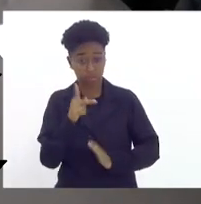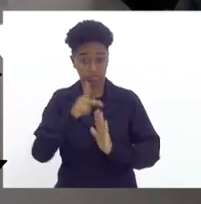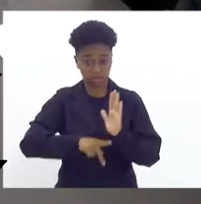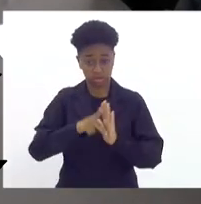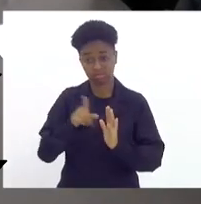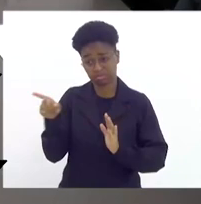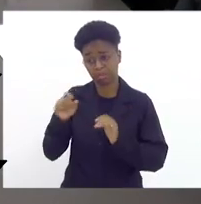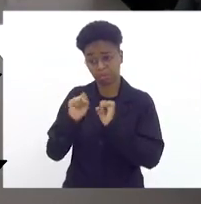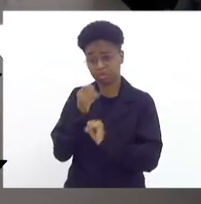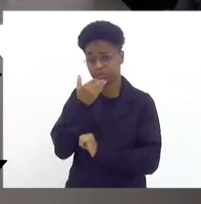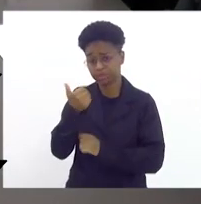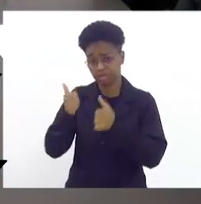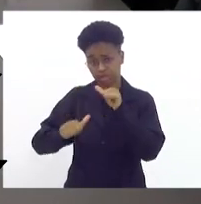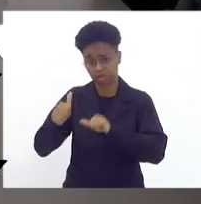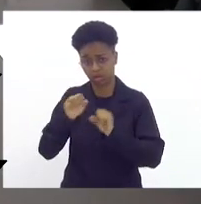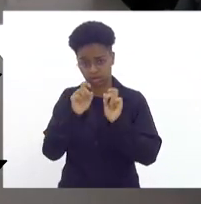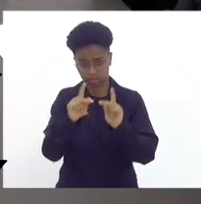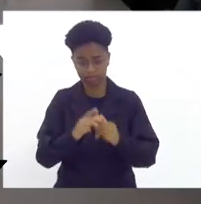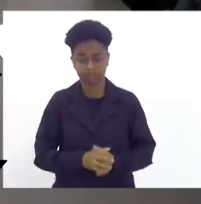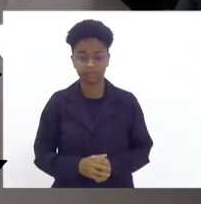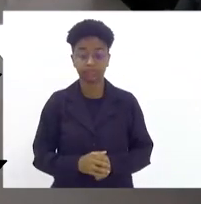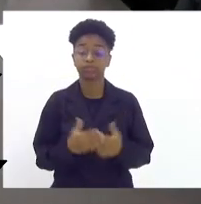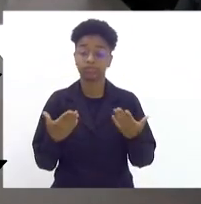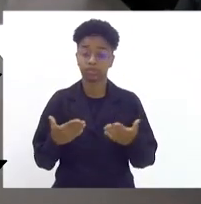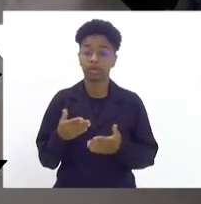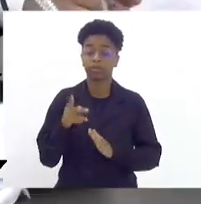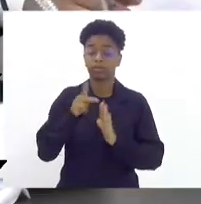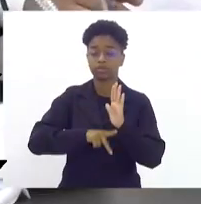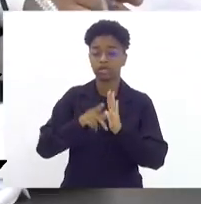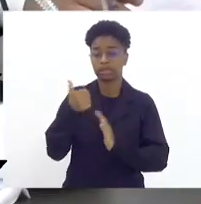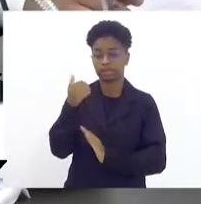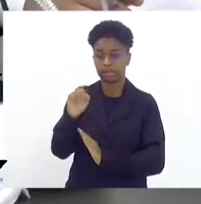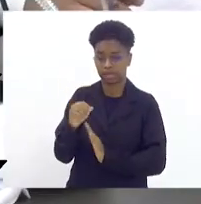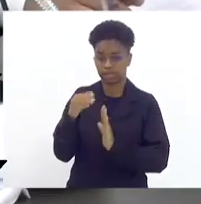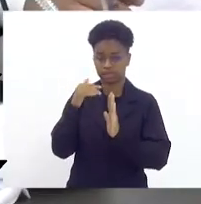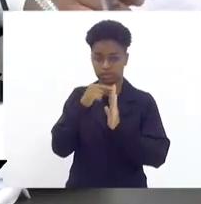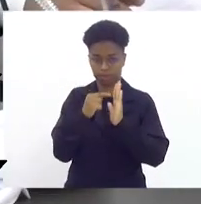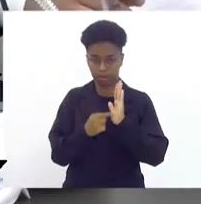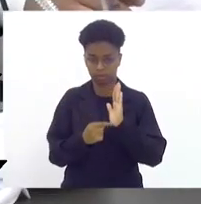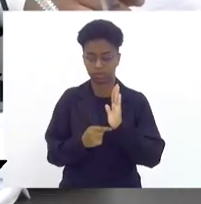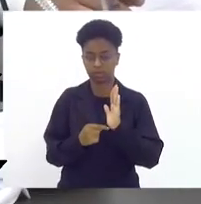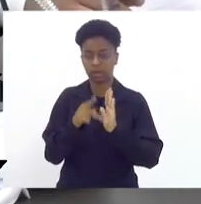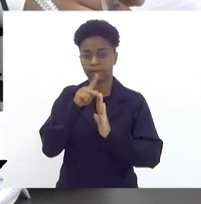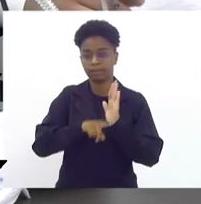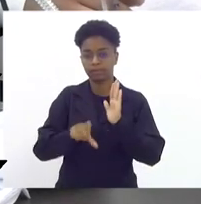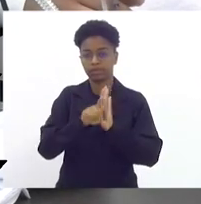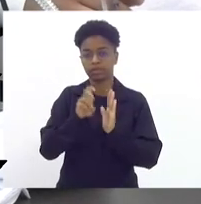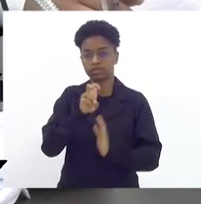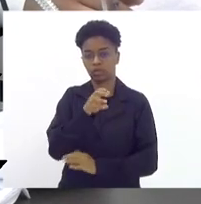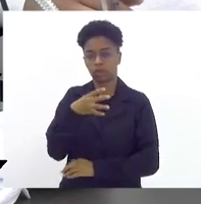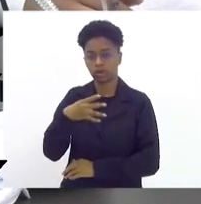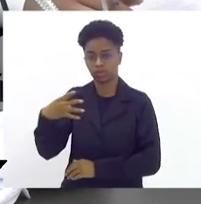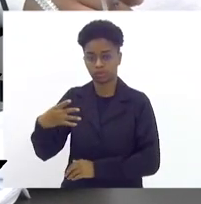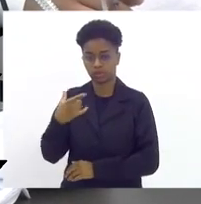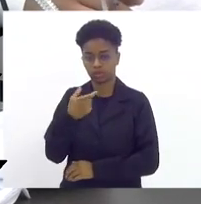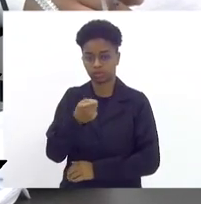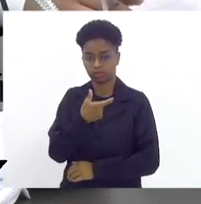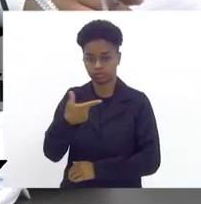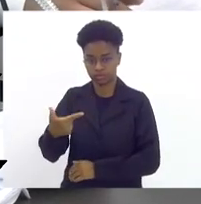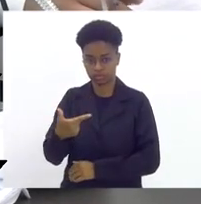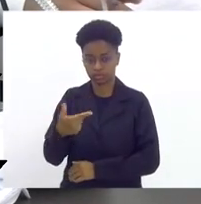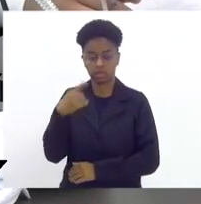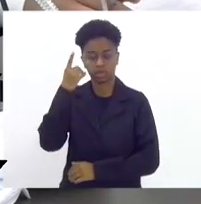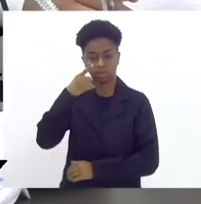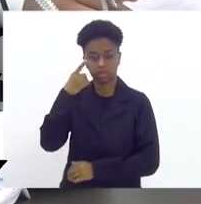Excelência pedir vista. Passamos então ao projeto 10 da pauta, é o PL 5444 de 2022, de autoria da